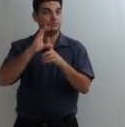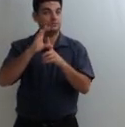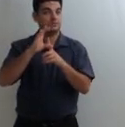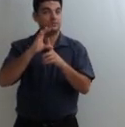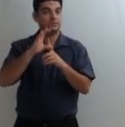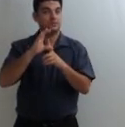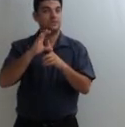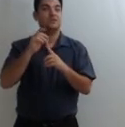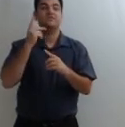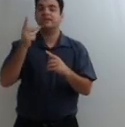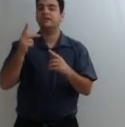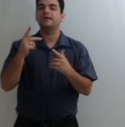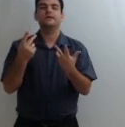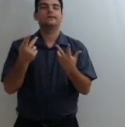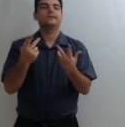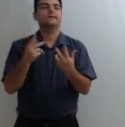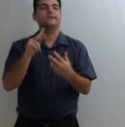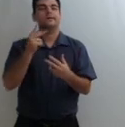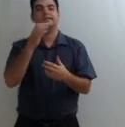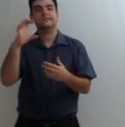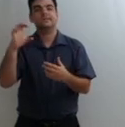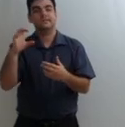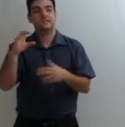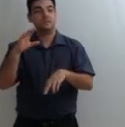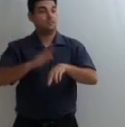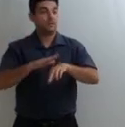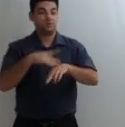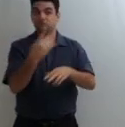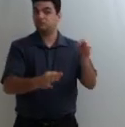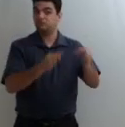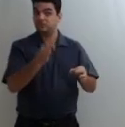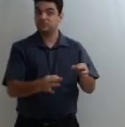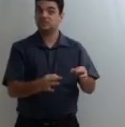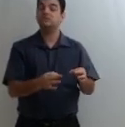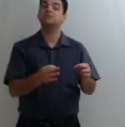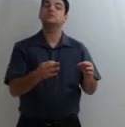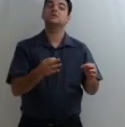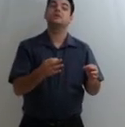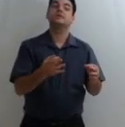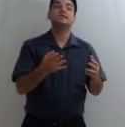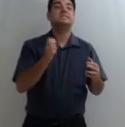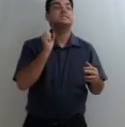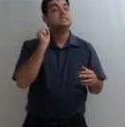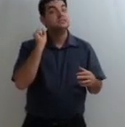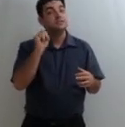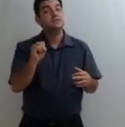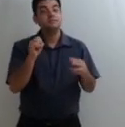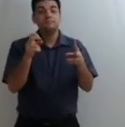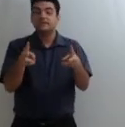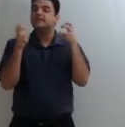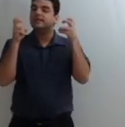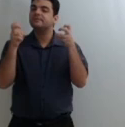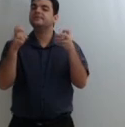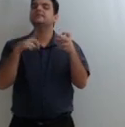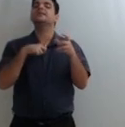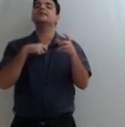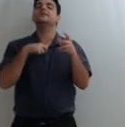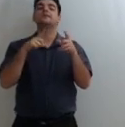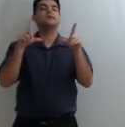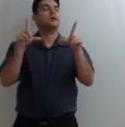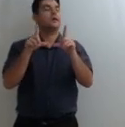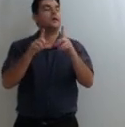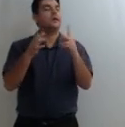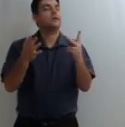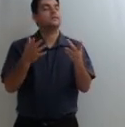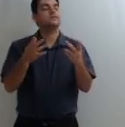ofício é deferido por iniciativa dos tribunais quando detectar ilegalidade manifesta. Não se